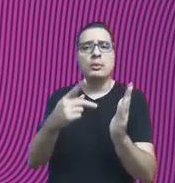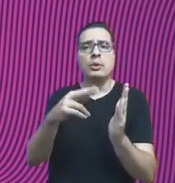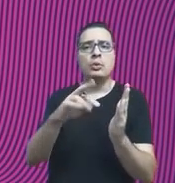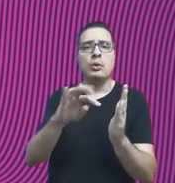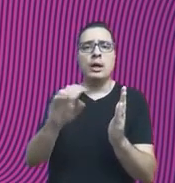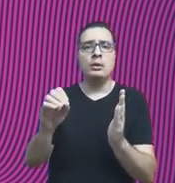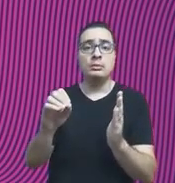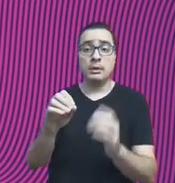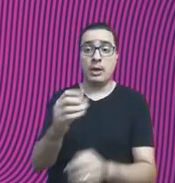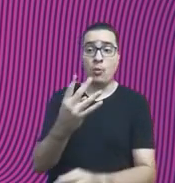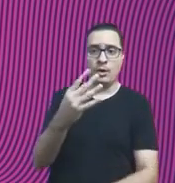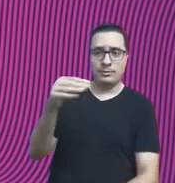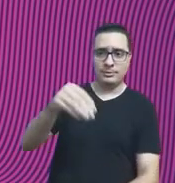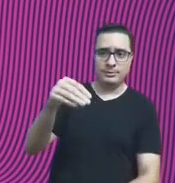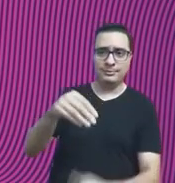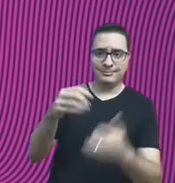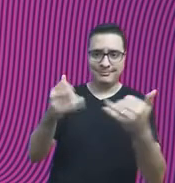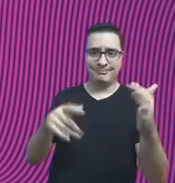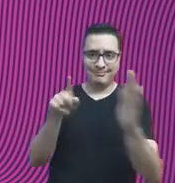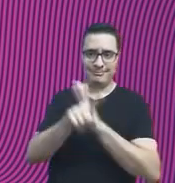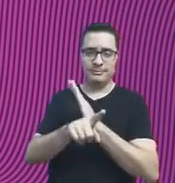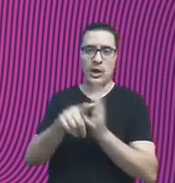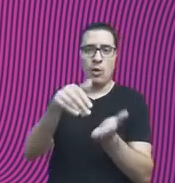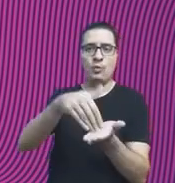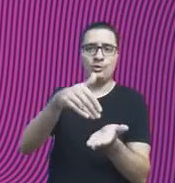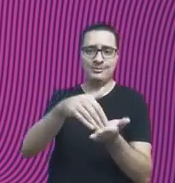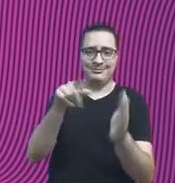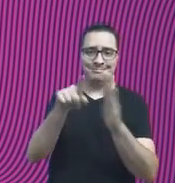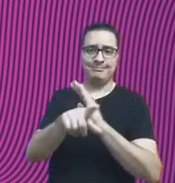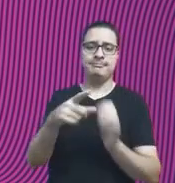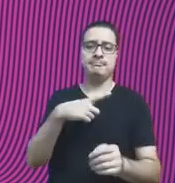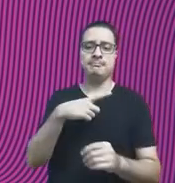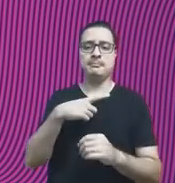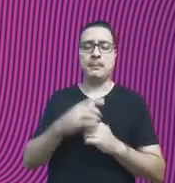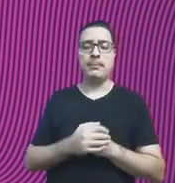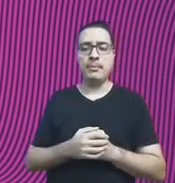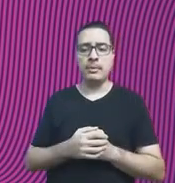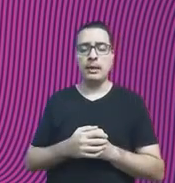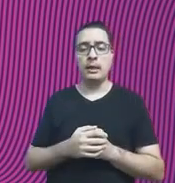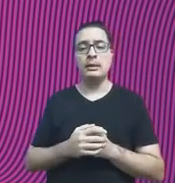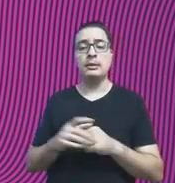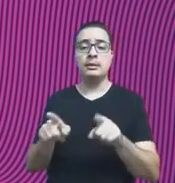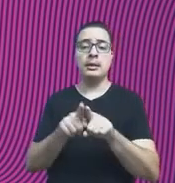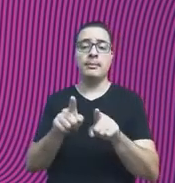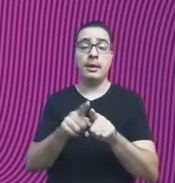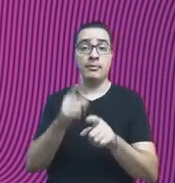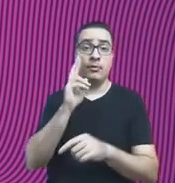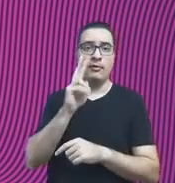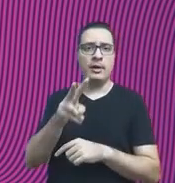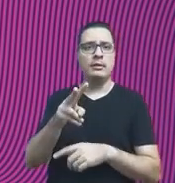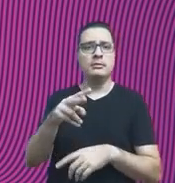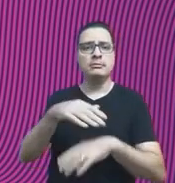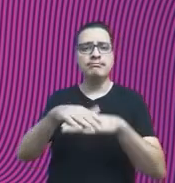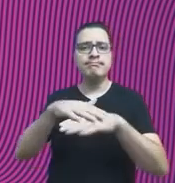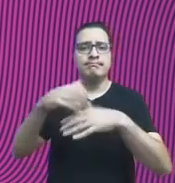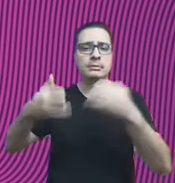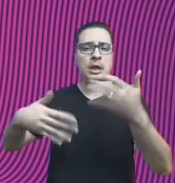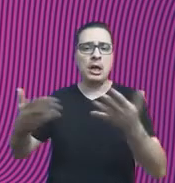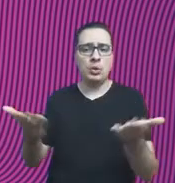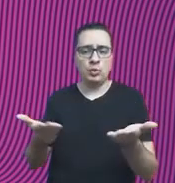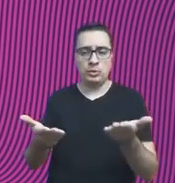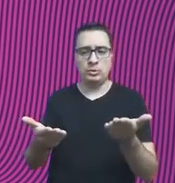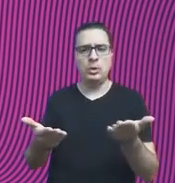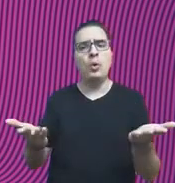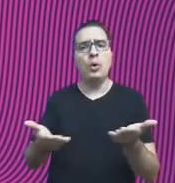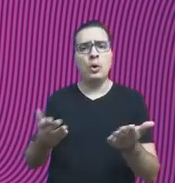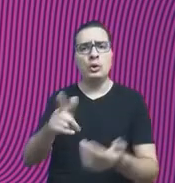eu vou passar para uma última pergunta, né? E vou também olhar o que foi discutido hoje, né? Hoje o Guilherme Rumel trouxe um